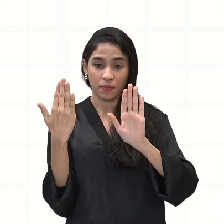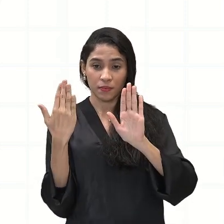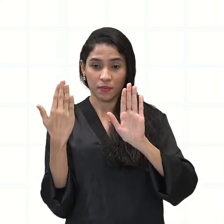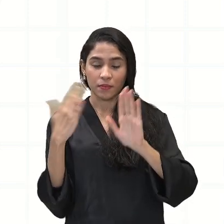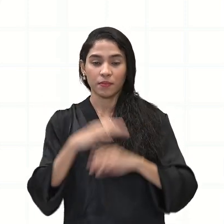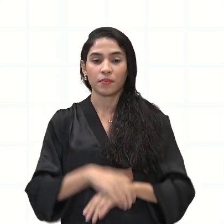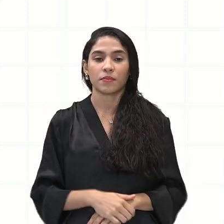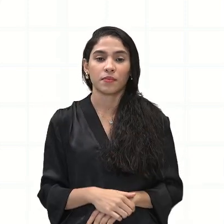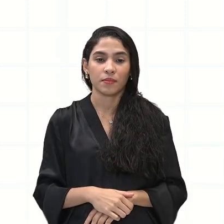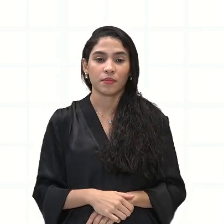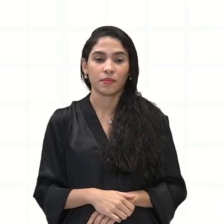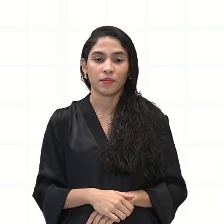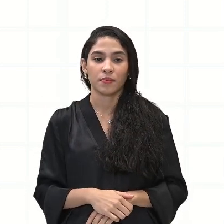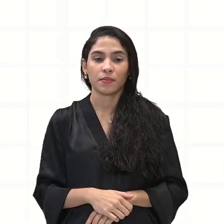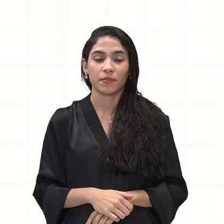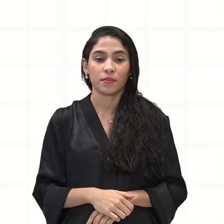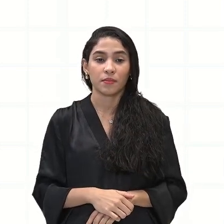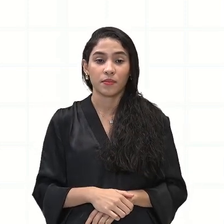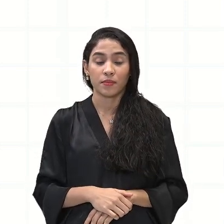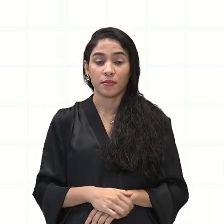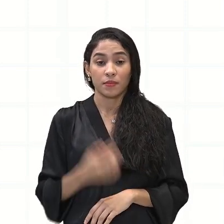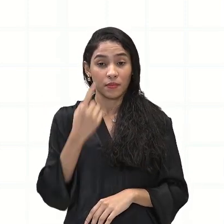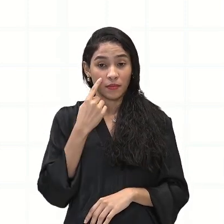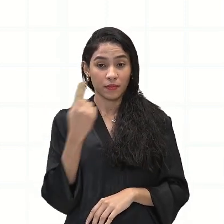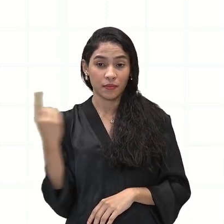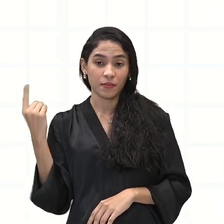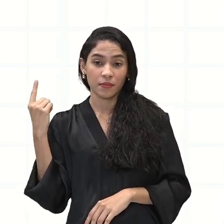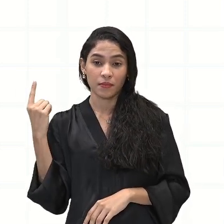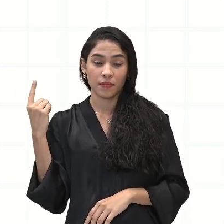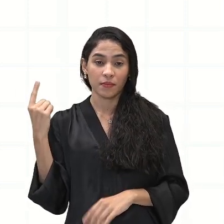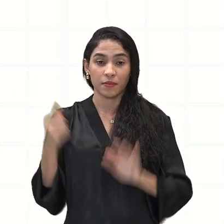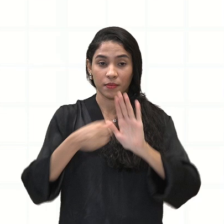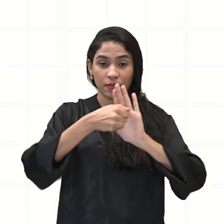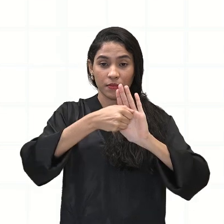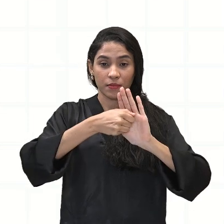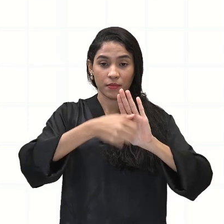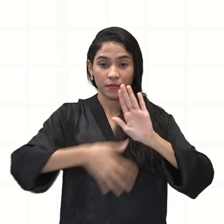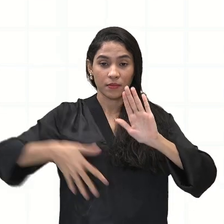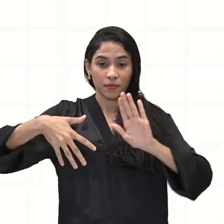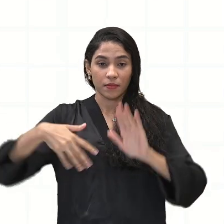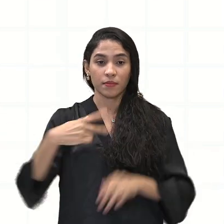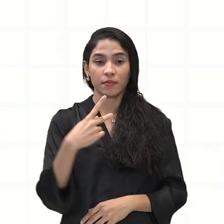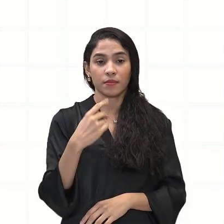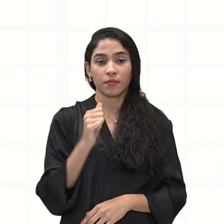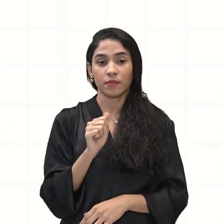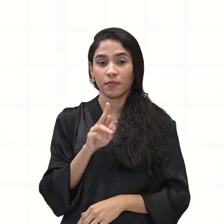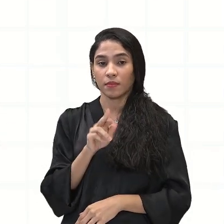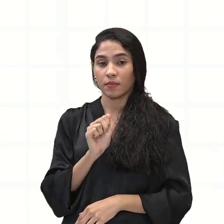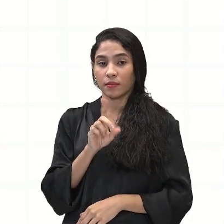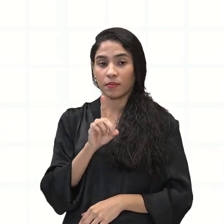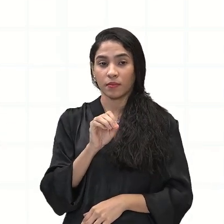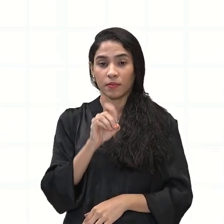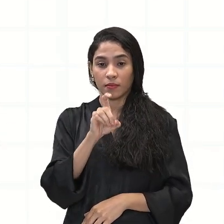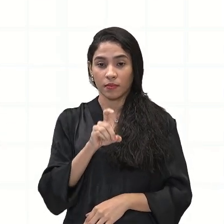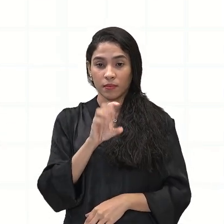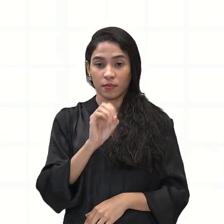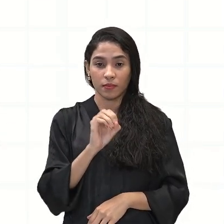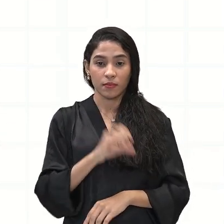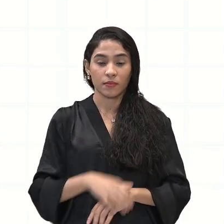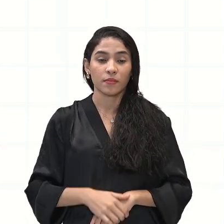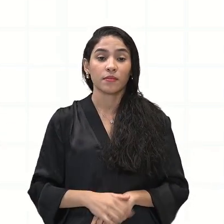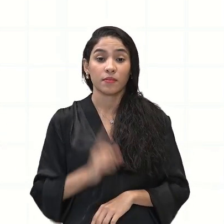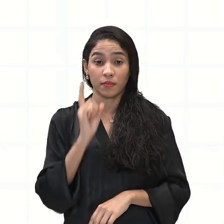antítese. Vamos ver a nossa próxima figura de linguagem, que é o paradoxo.